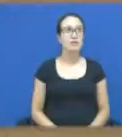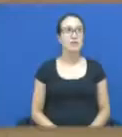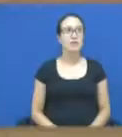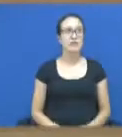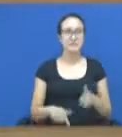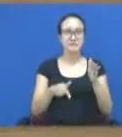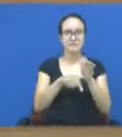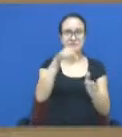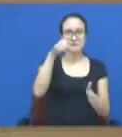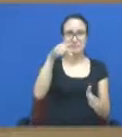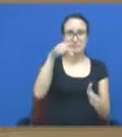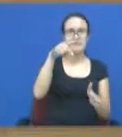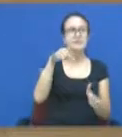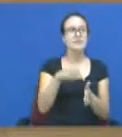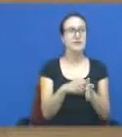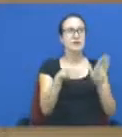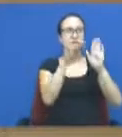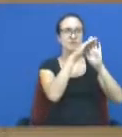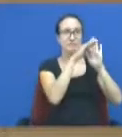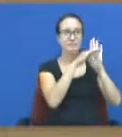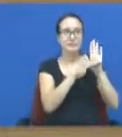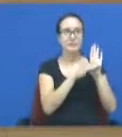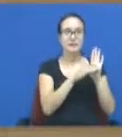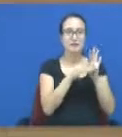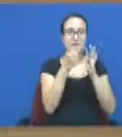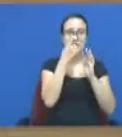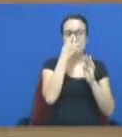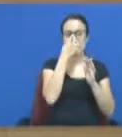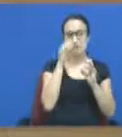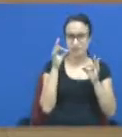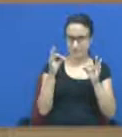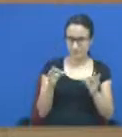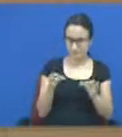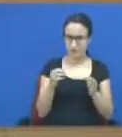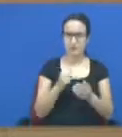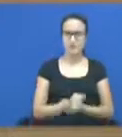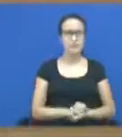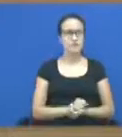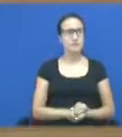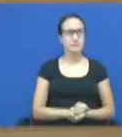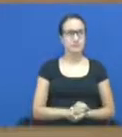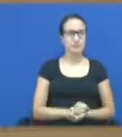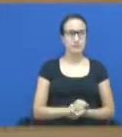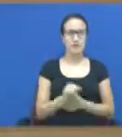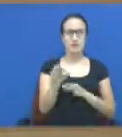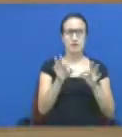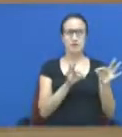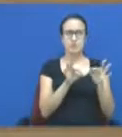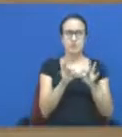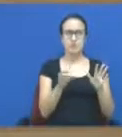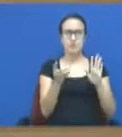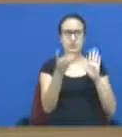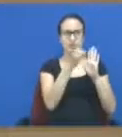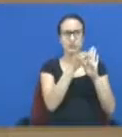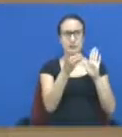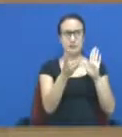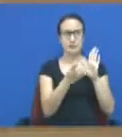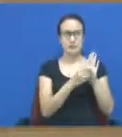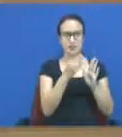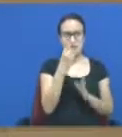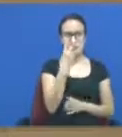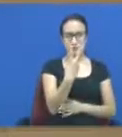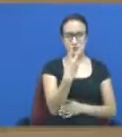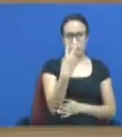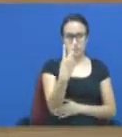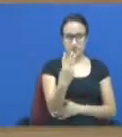item 7º da pauta, conforme a convocação recebida pelos senhores vereadores. Projeto de Decreto Legislativo número 23